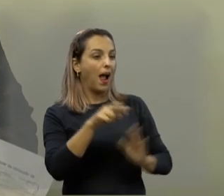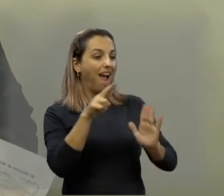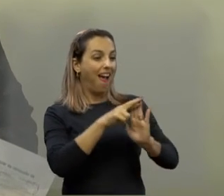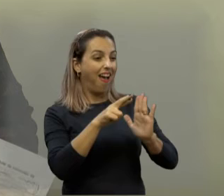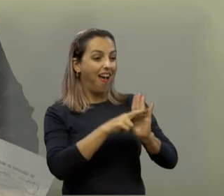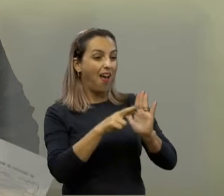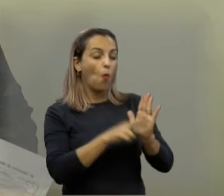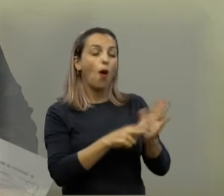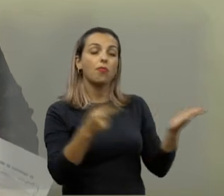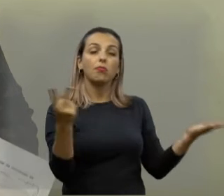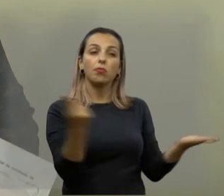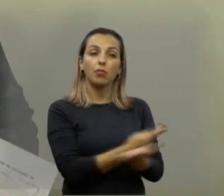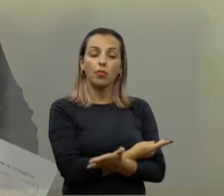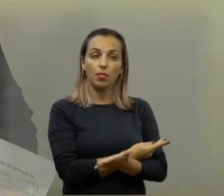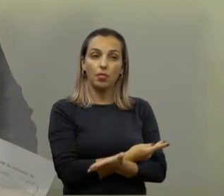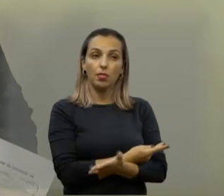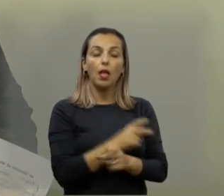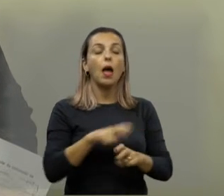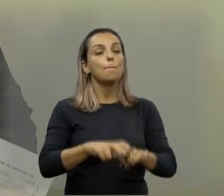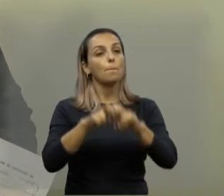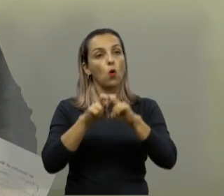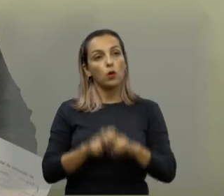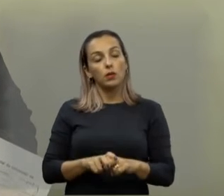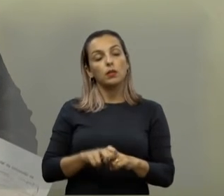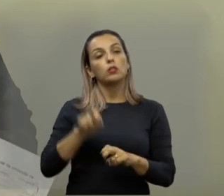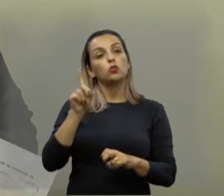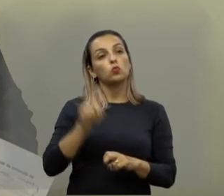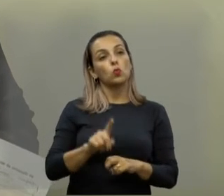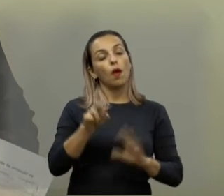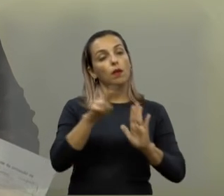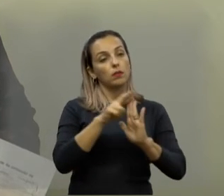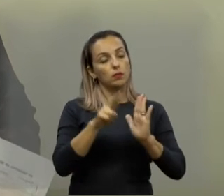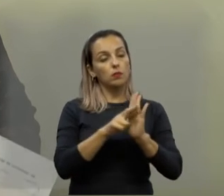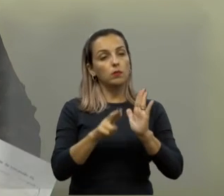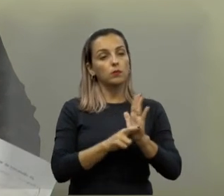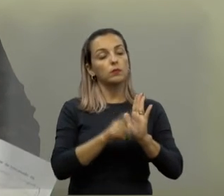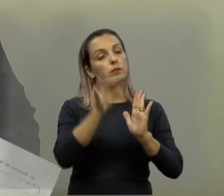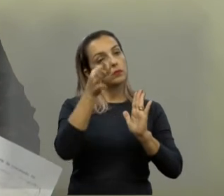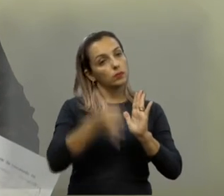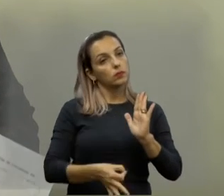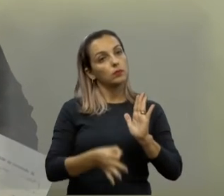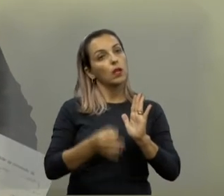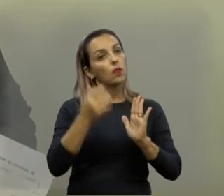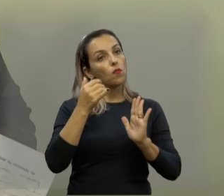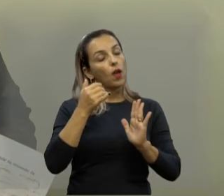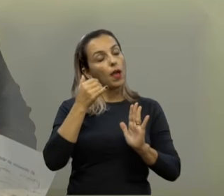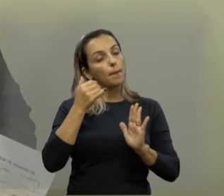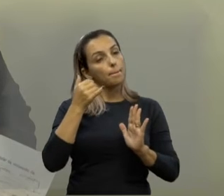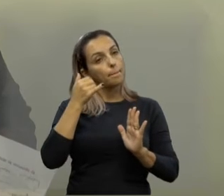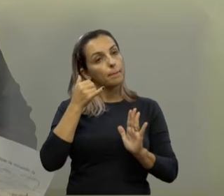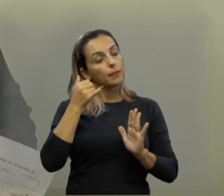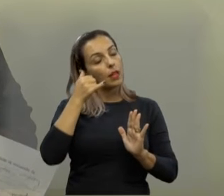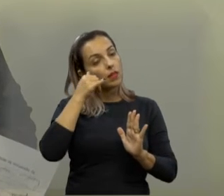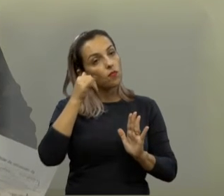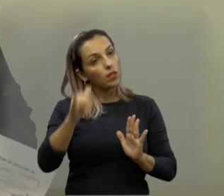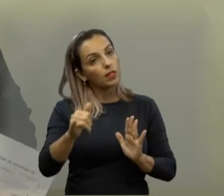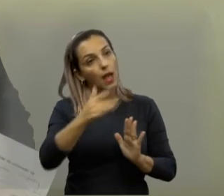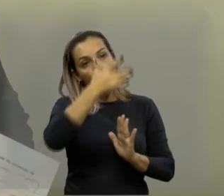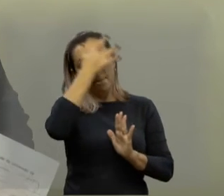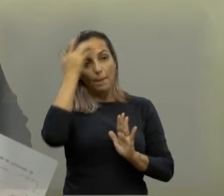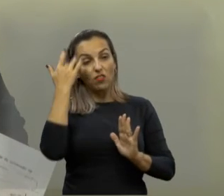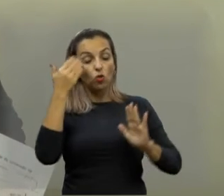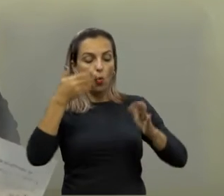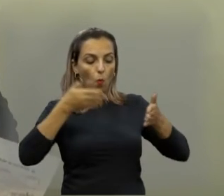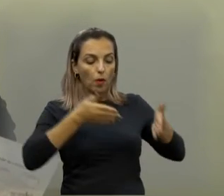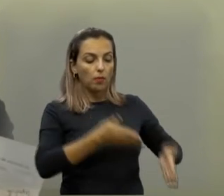regularidade essa busca pela regularização das concessões do cemitério não impedirá a Todavia o enterro de